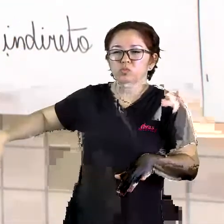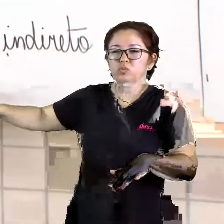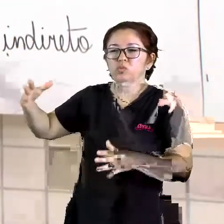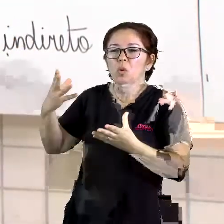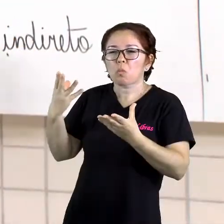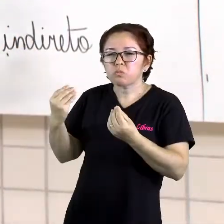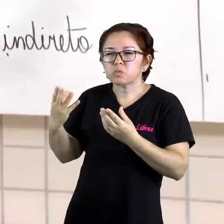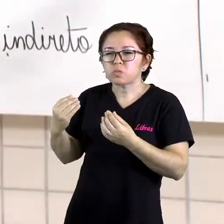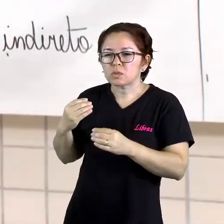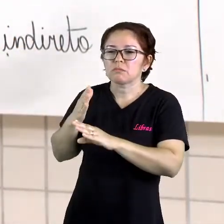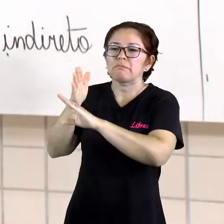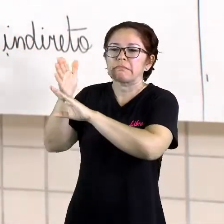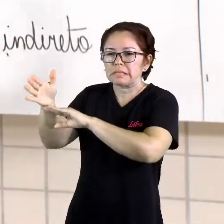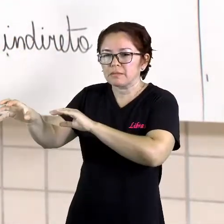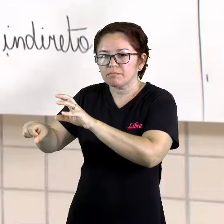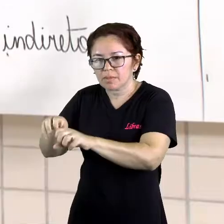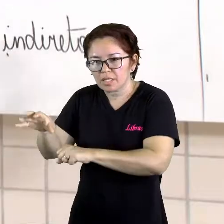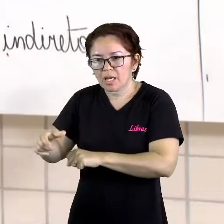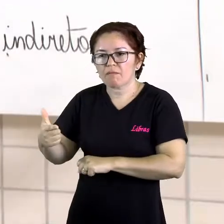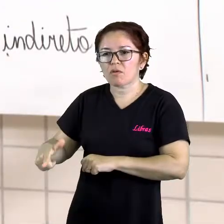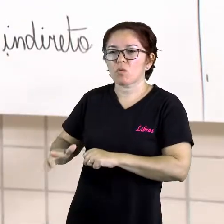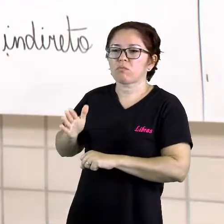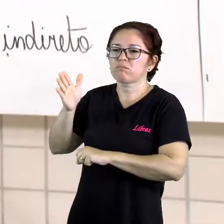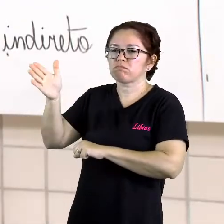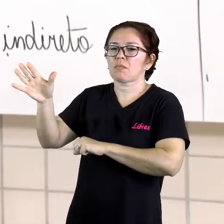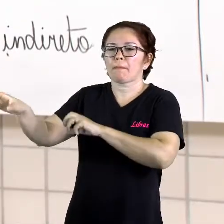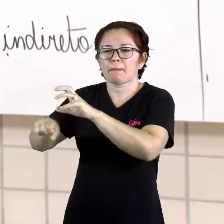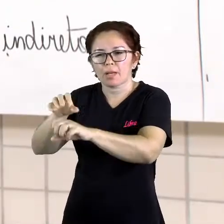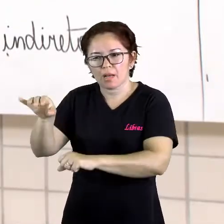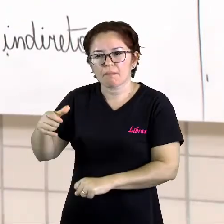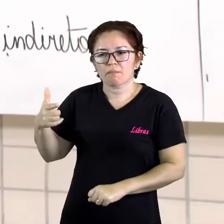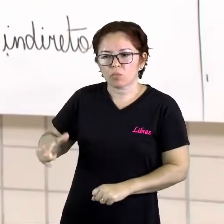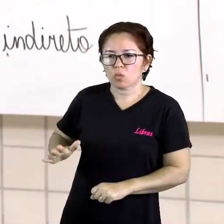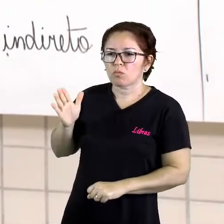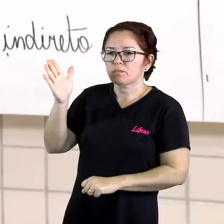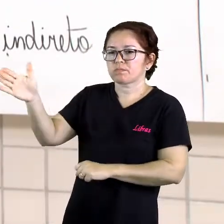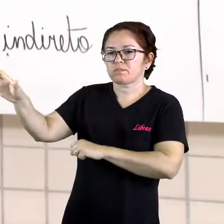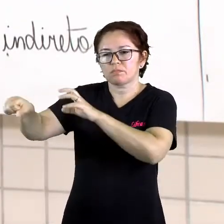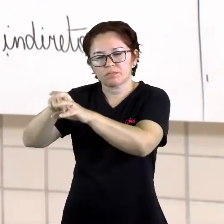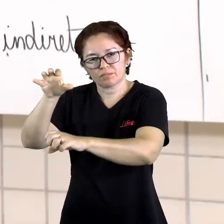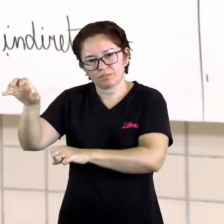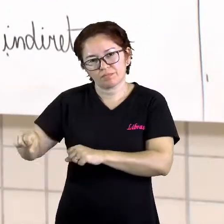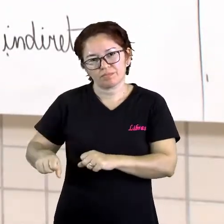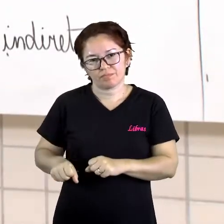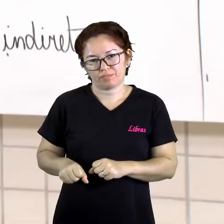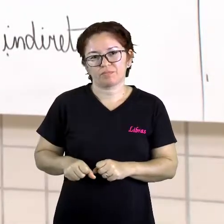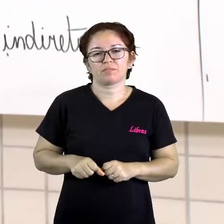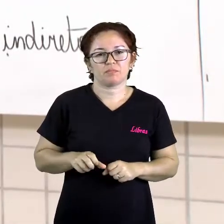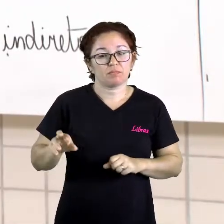só uma vez, ele catava, então catou várias vezes, pretérito imperfeito.